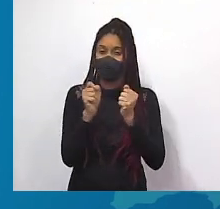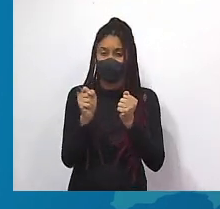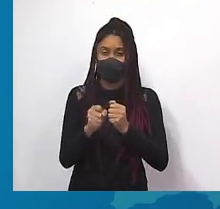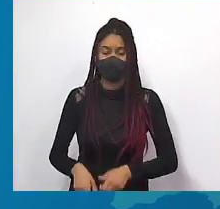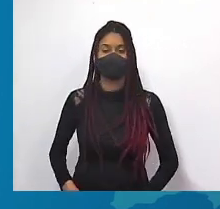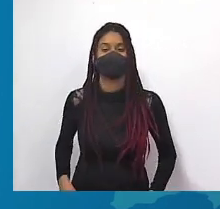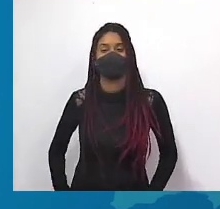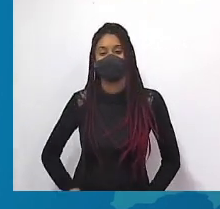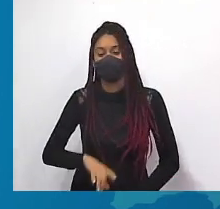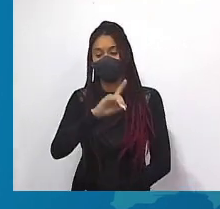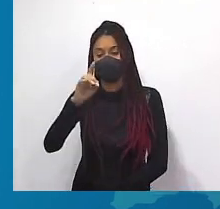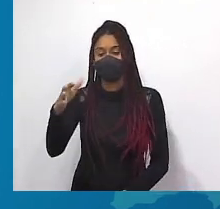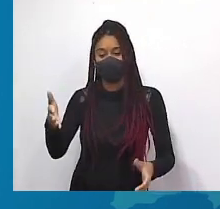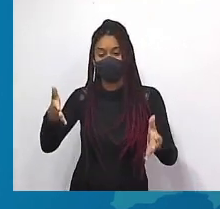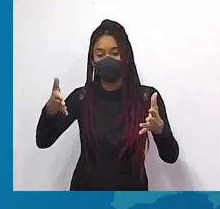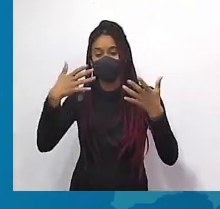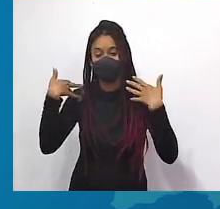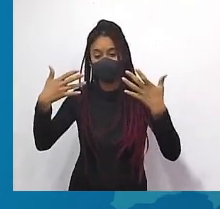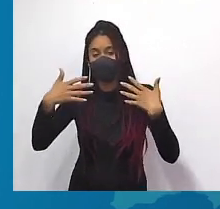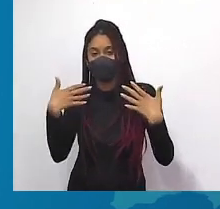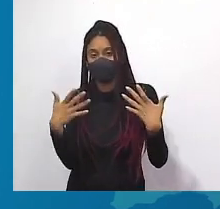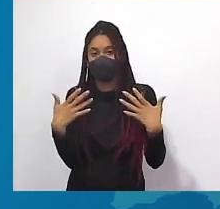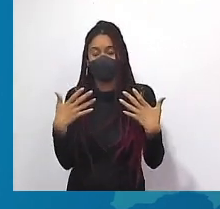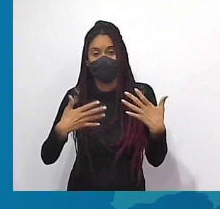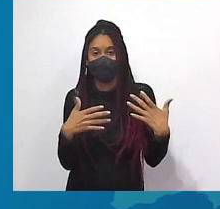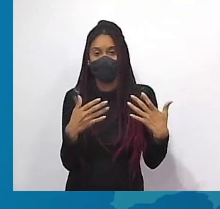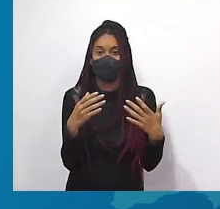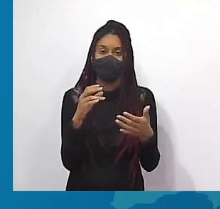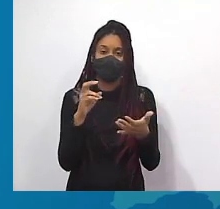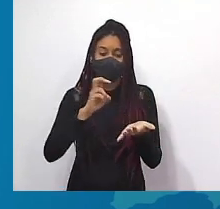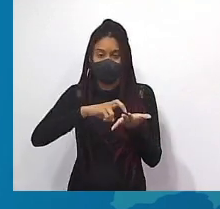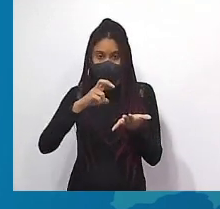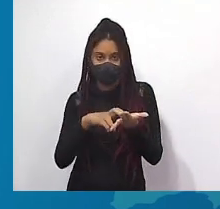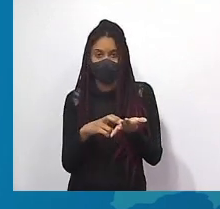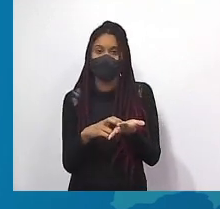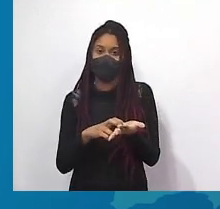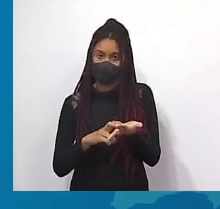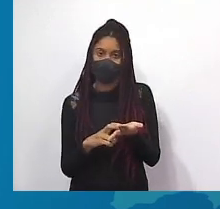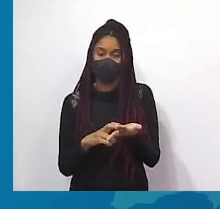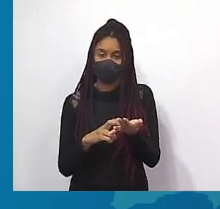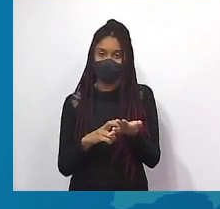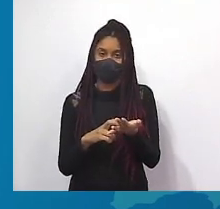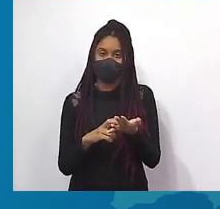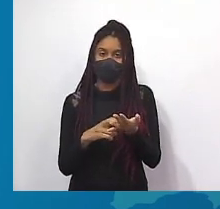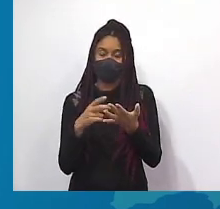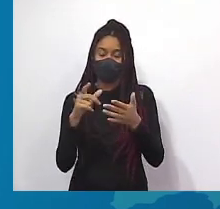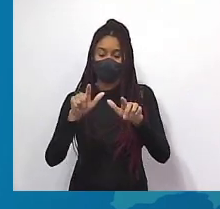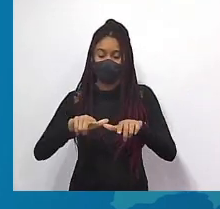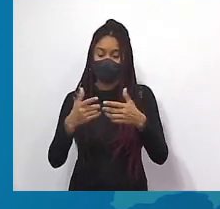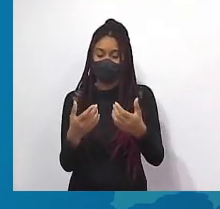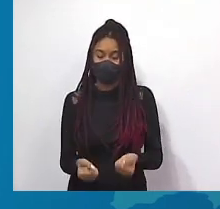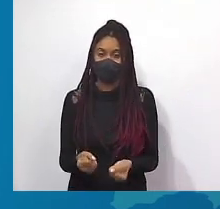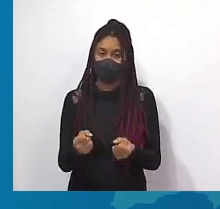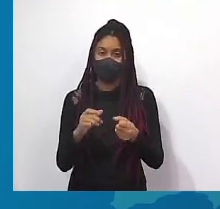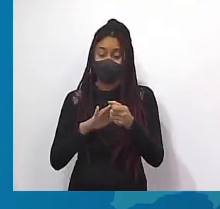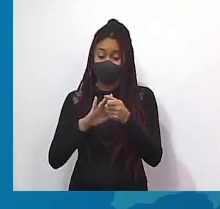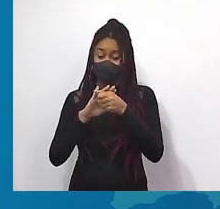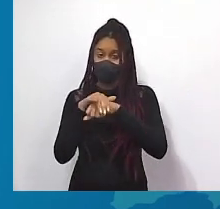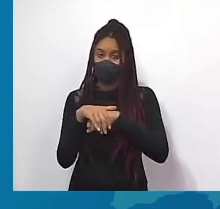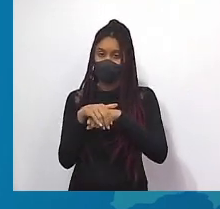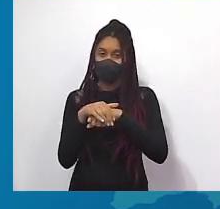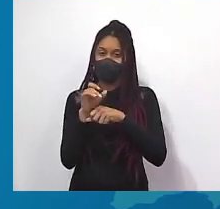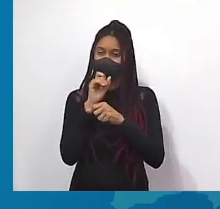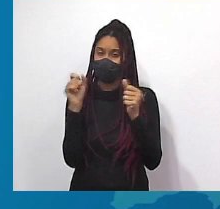quente no deserto e uma noite extremamente fria. A tendência é os locais que ficam longe do mar,